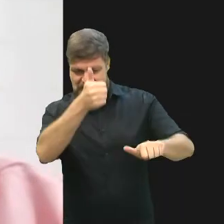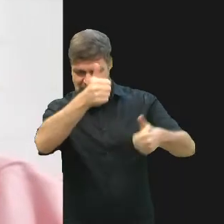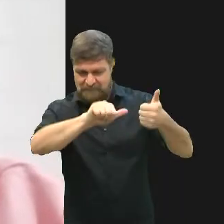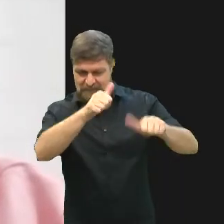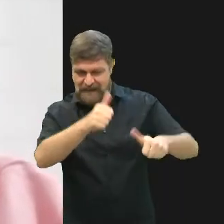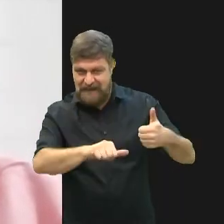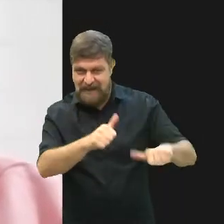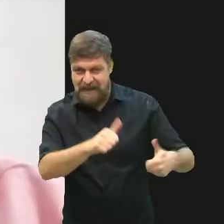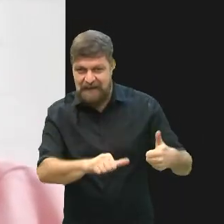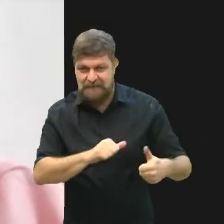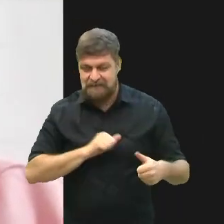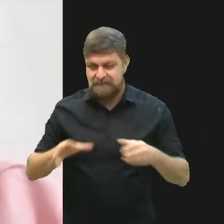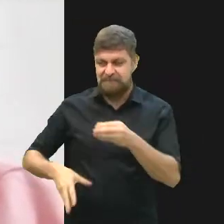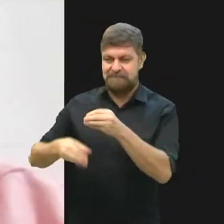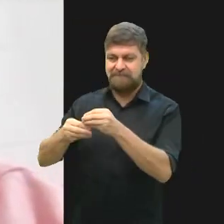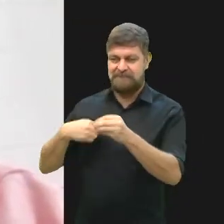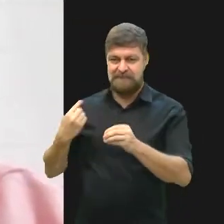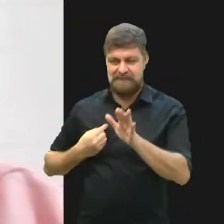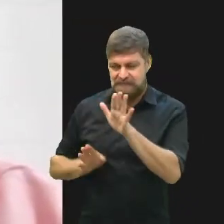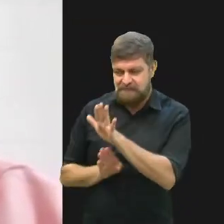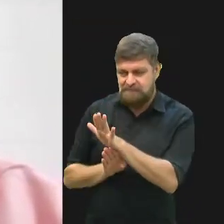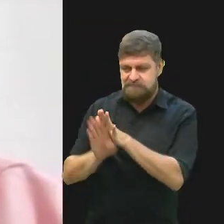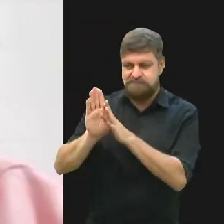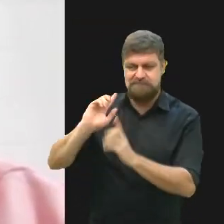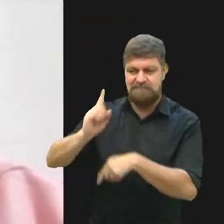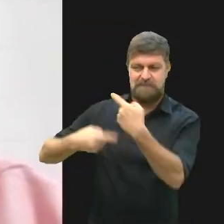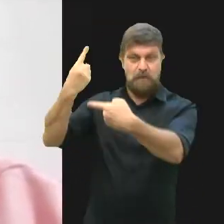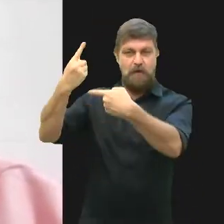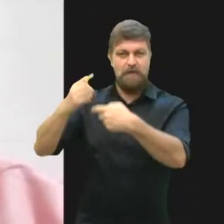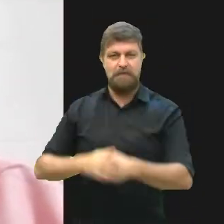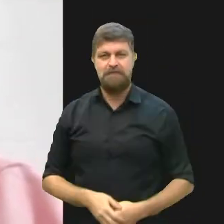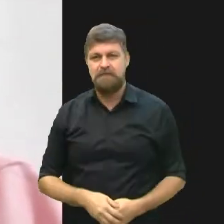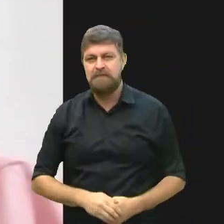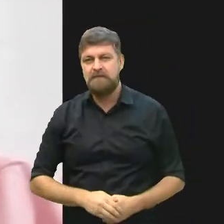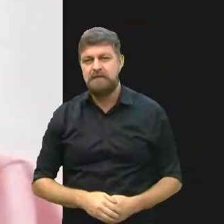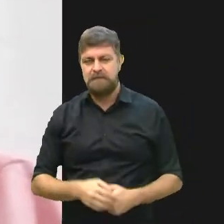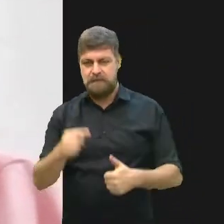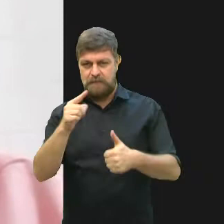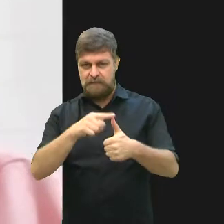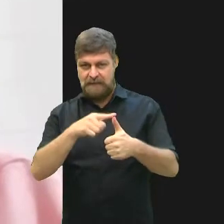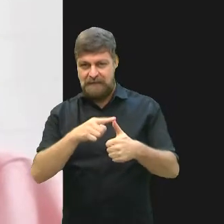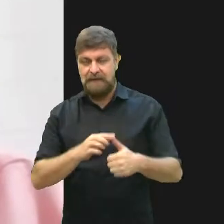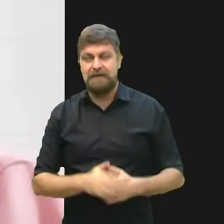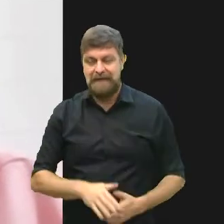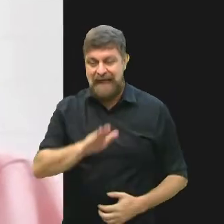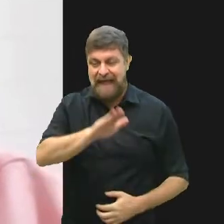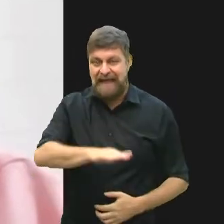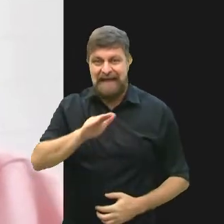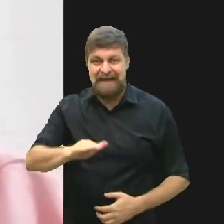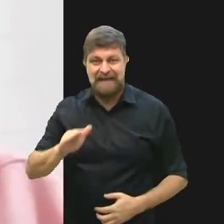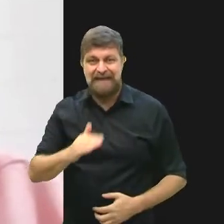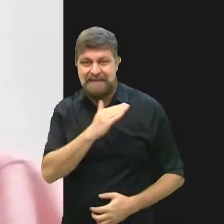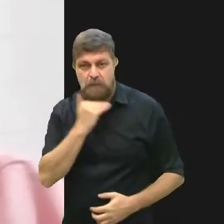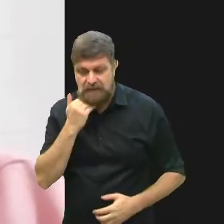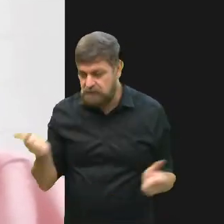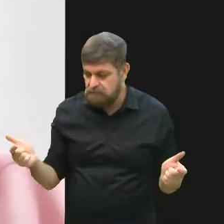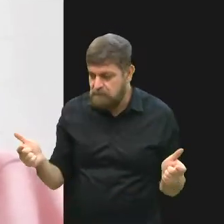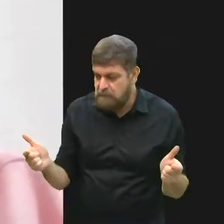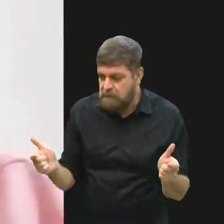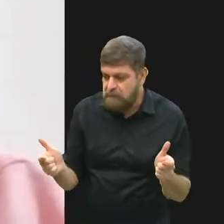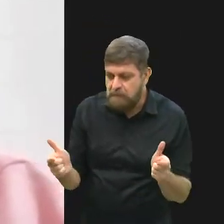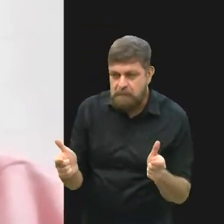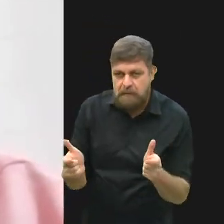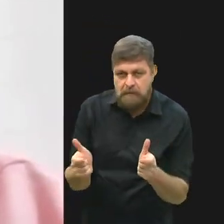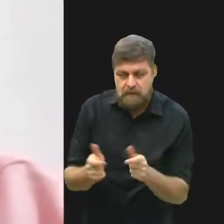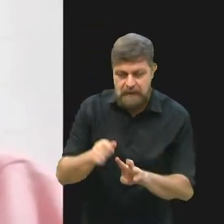ranking, a gente tivesse uma evolução boa. Quais são esses indicadores? A queda da mortalidade infantil em Campinas. No